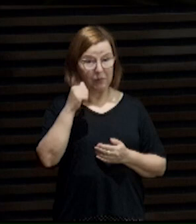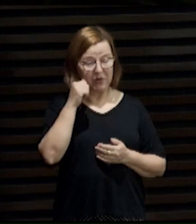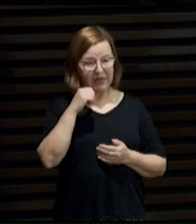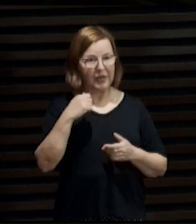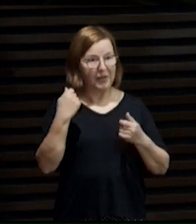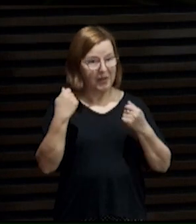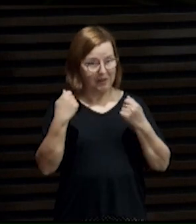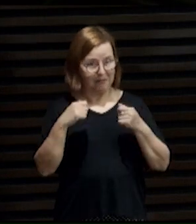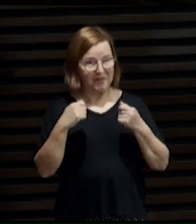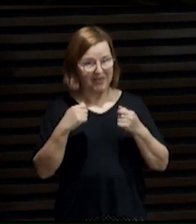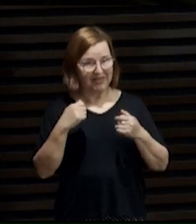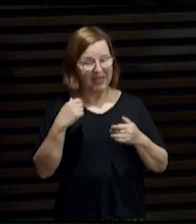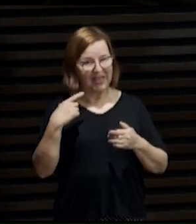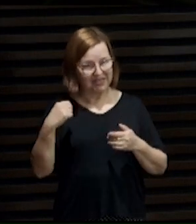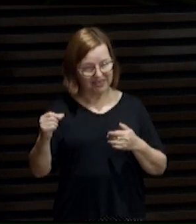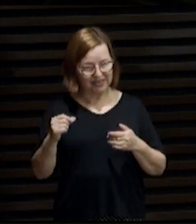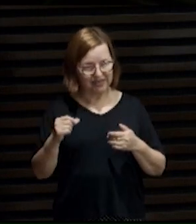trabalho dela.